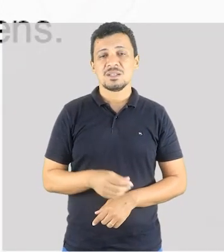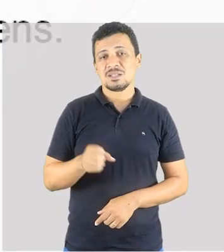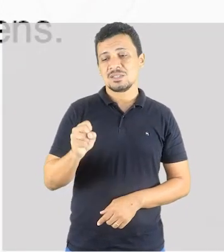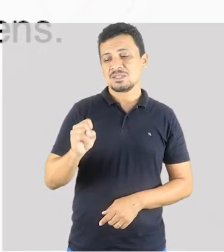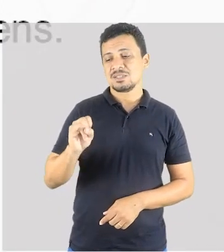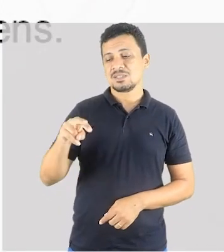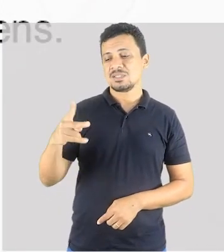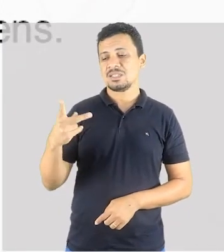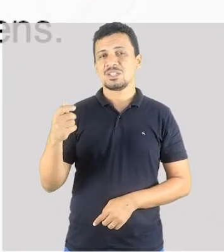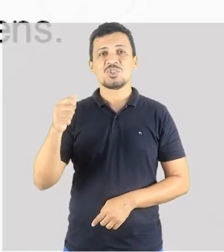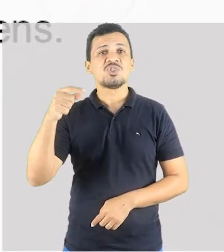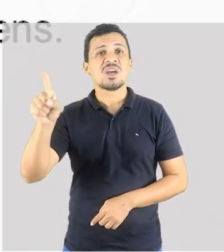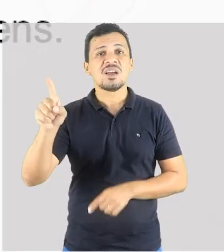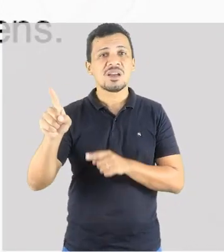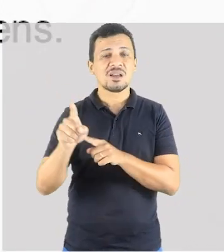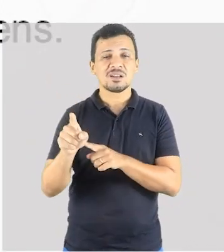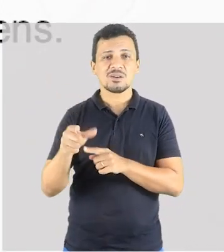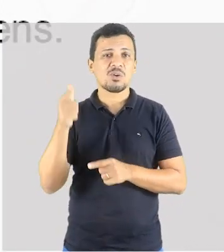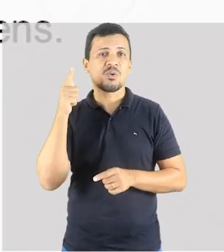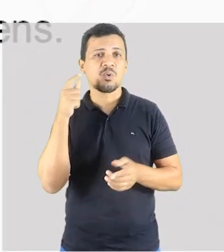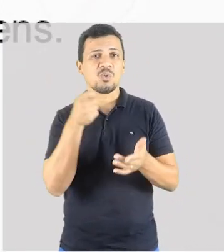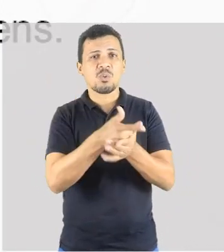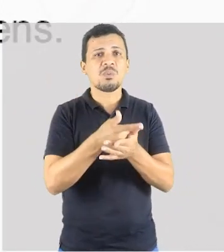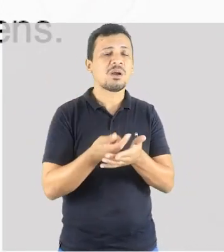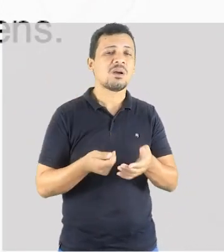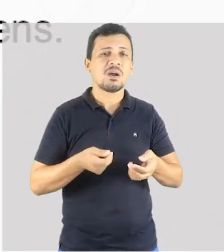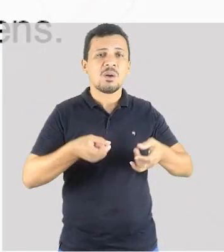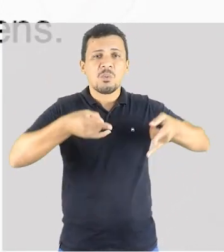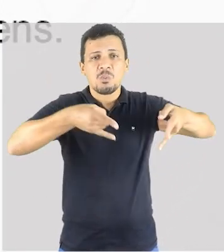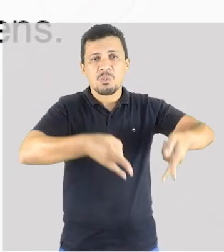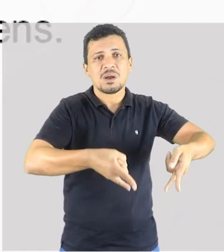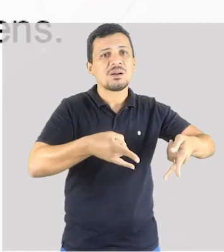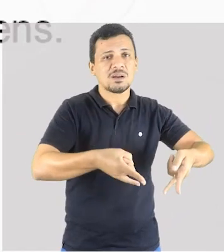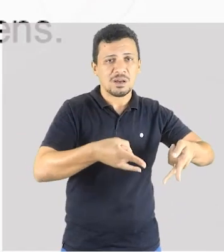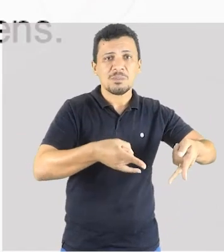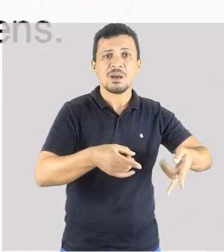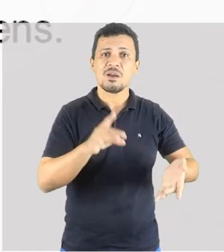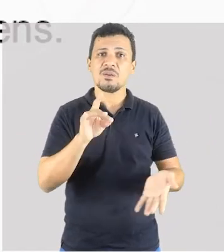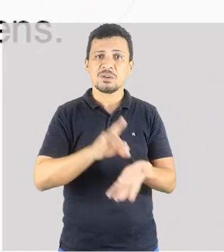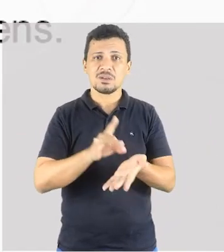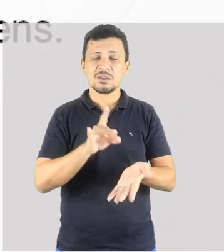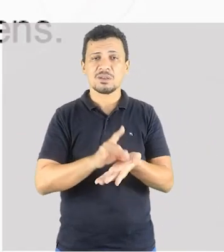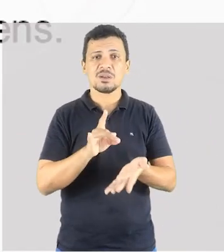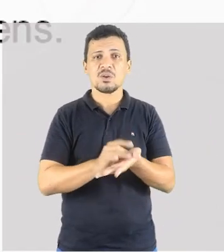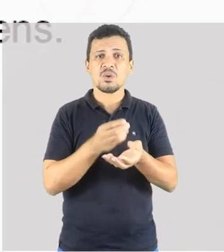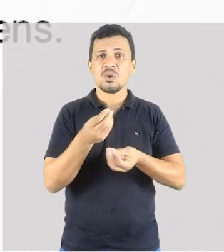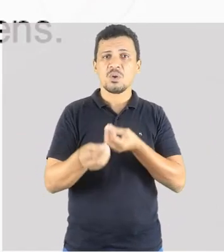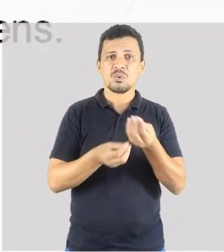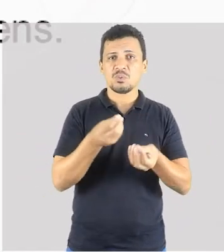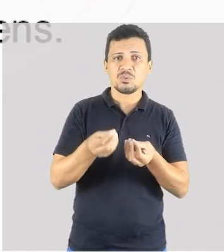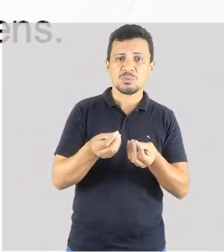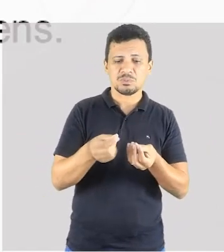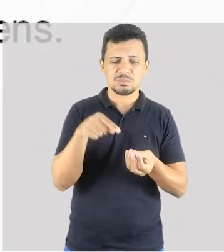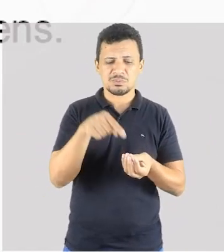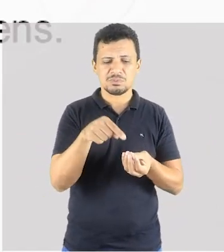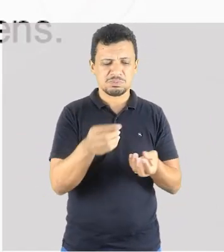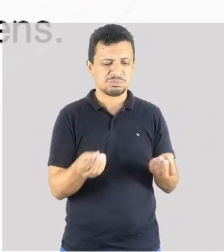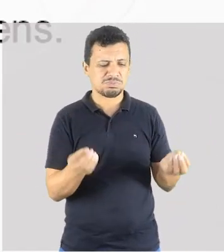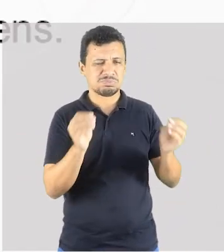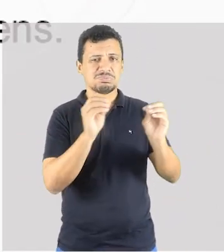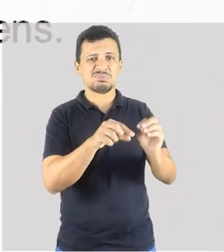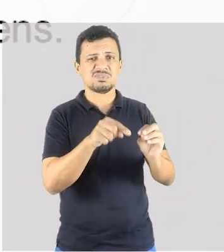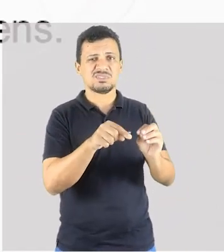Vitória adquirisse uma cama de lastro de couro. Realmente, o giral de varas onde se espichara